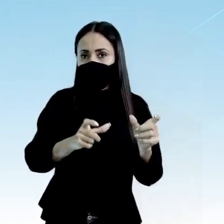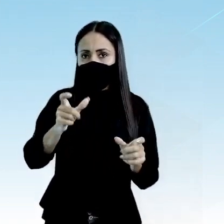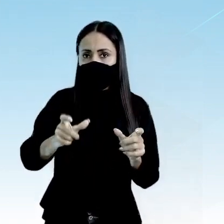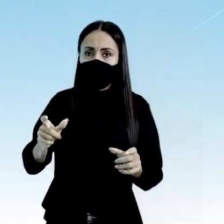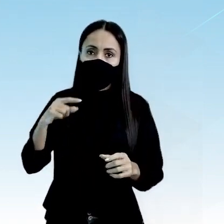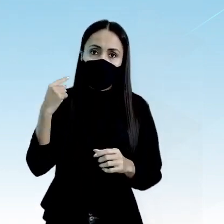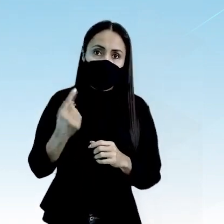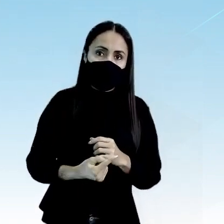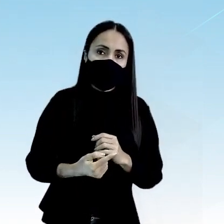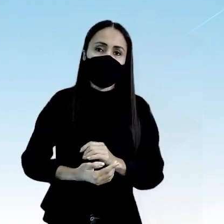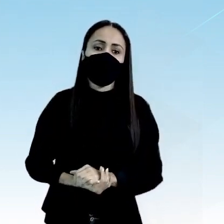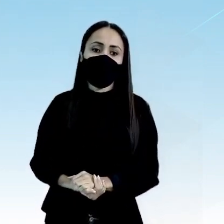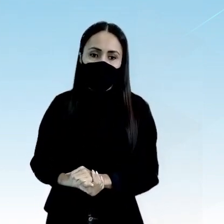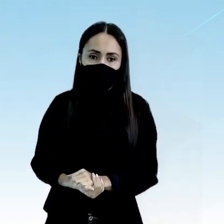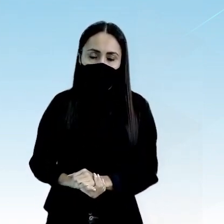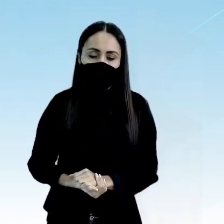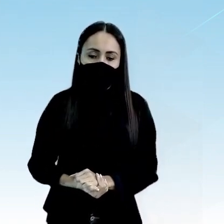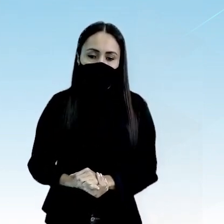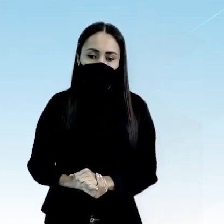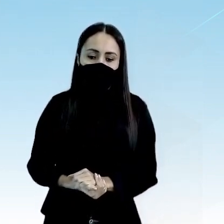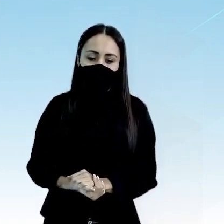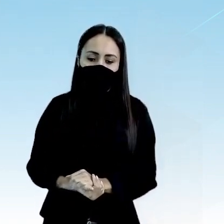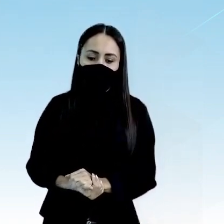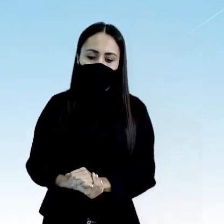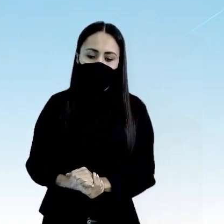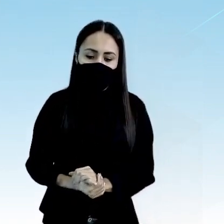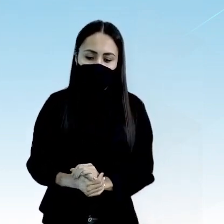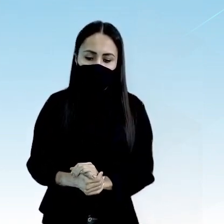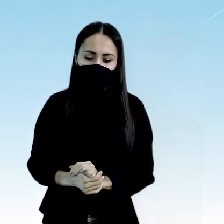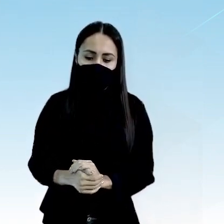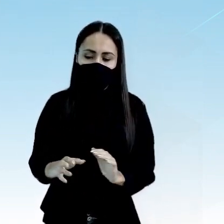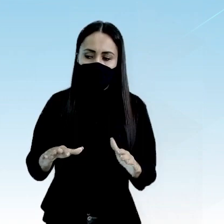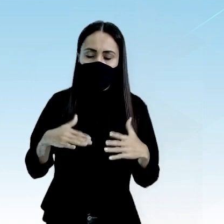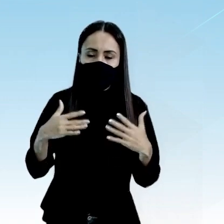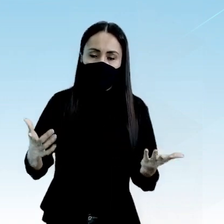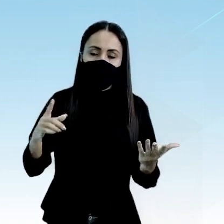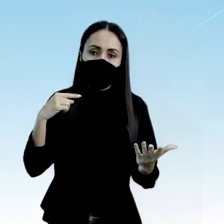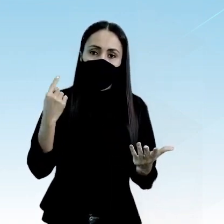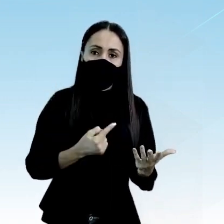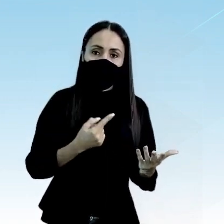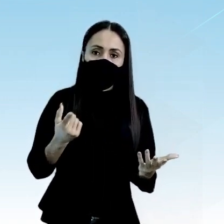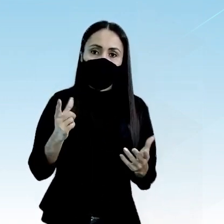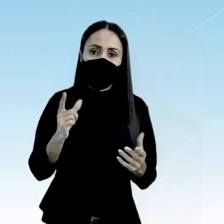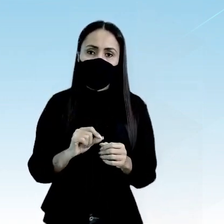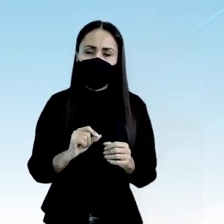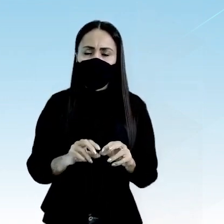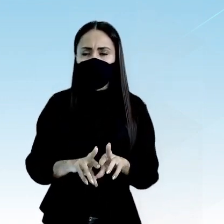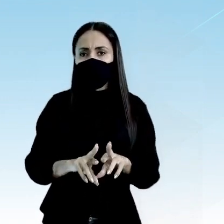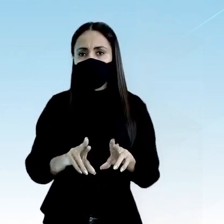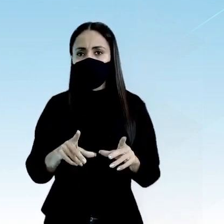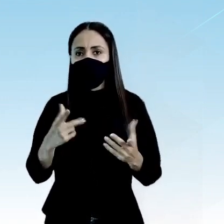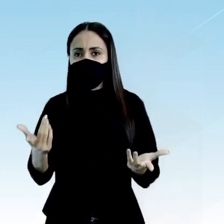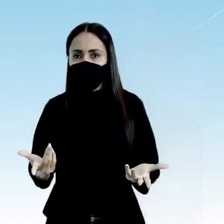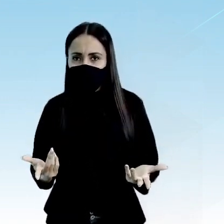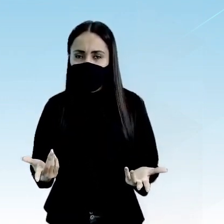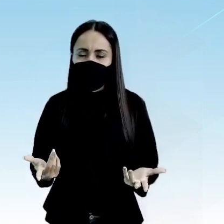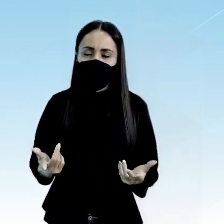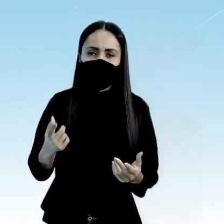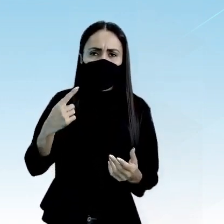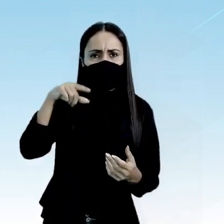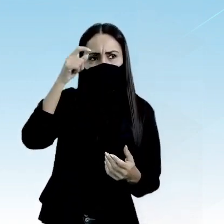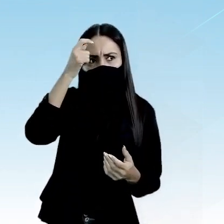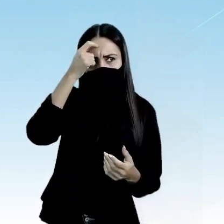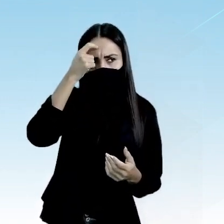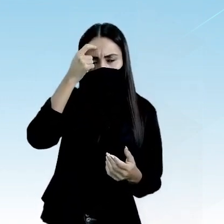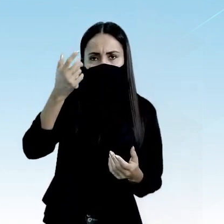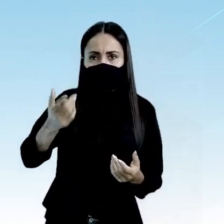depende de nós, é isso aí, depende de nós. Então, nós, né, vamos fazer a diferença. Então, nós vamos nos conscientizar